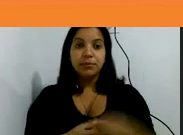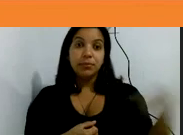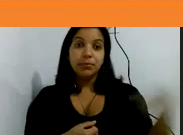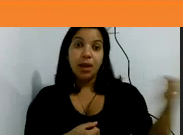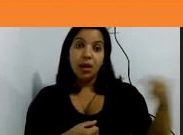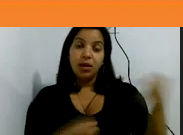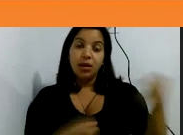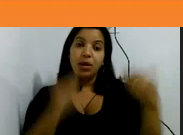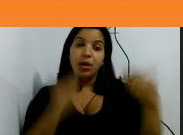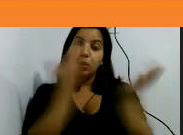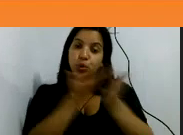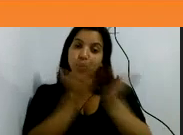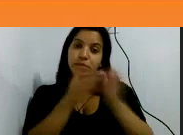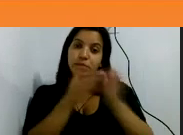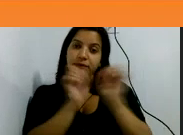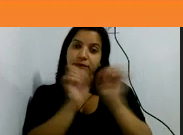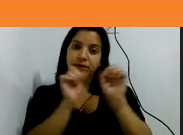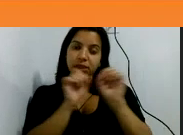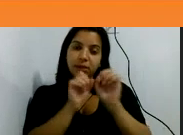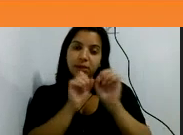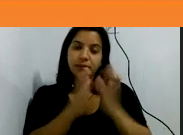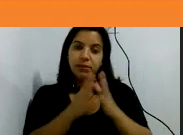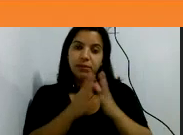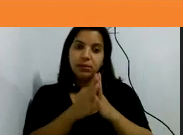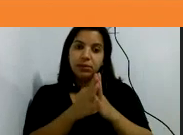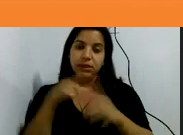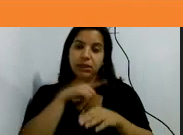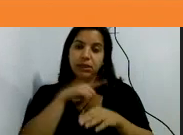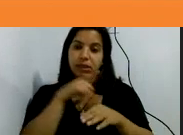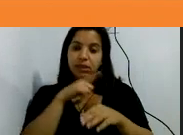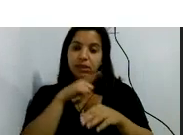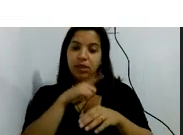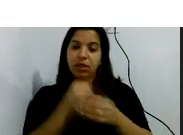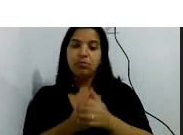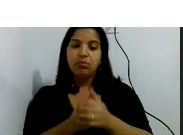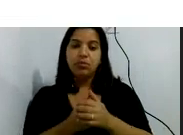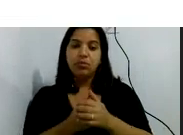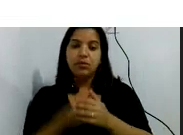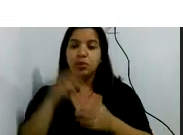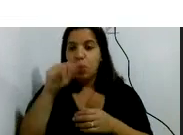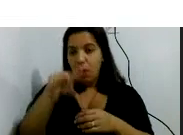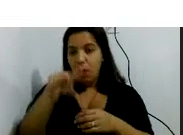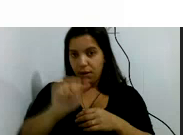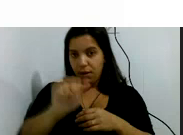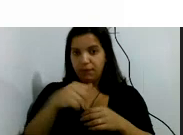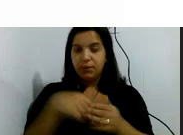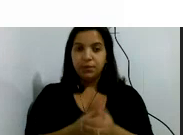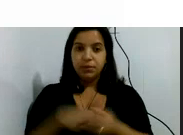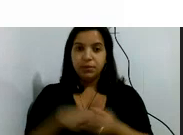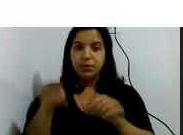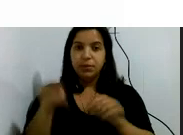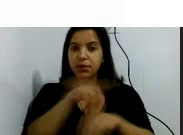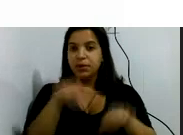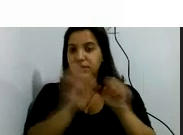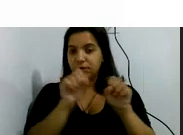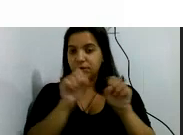um estudo que ele está lá no AVA para